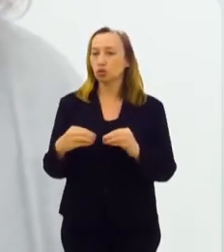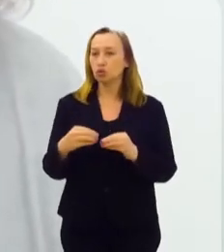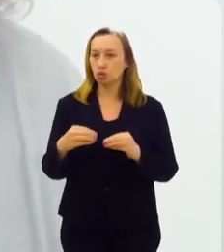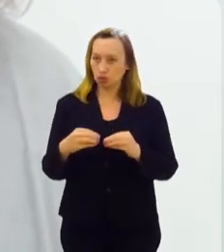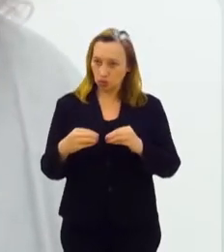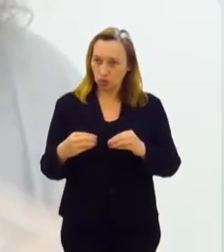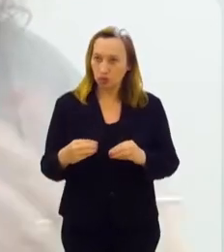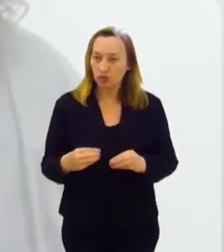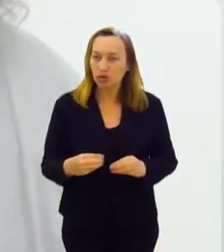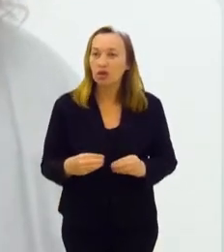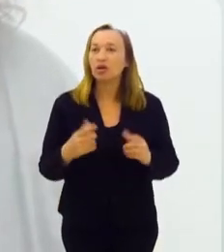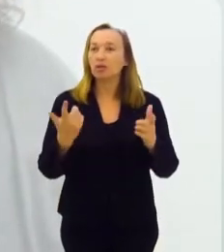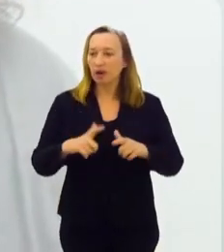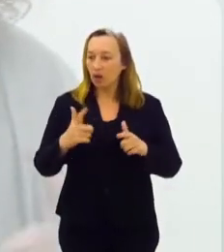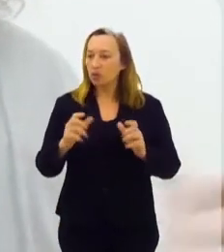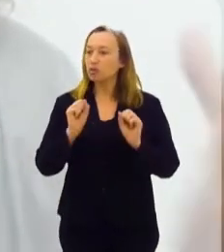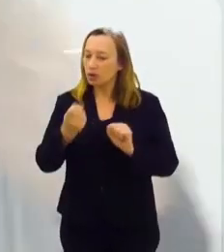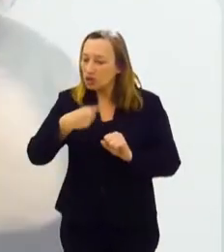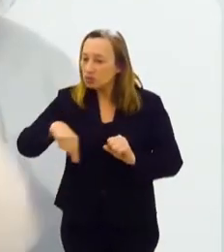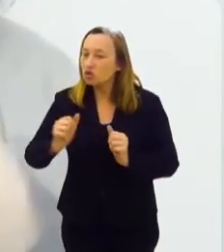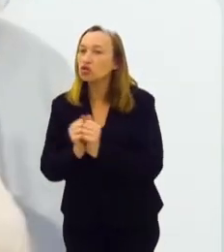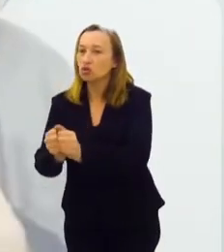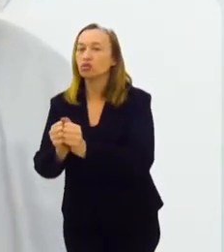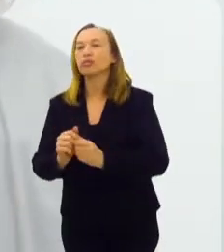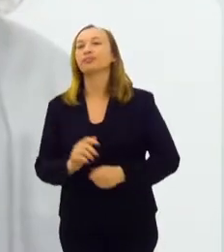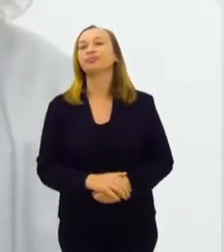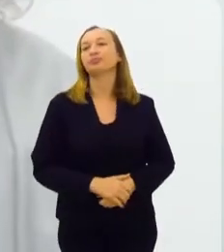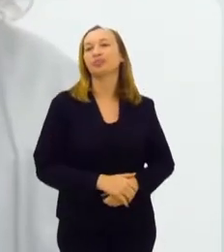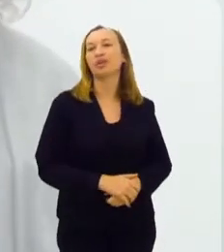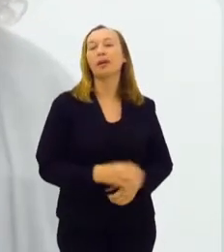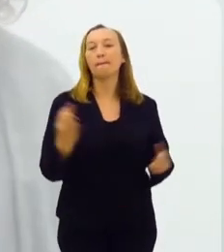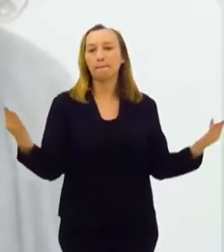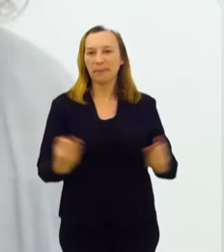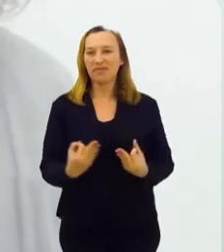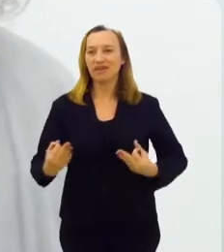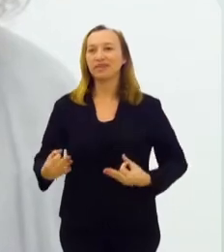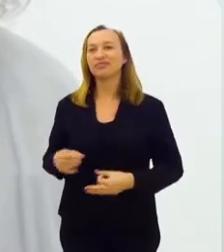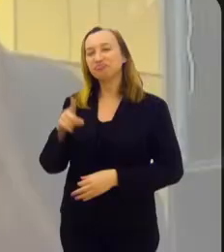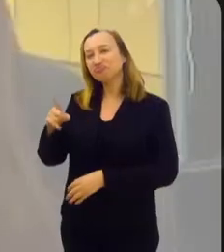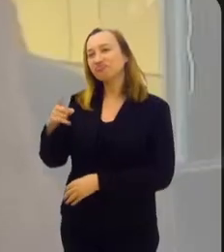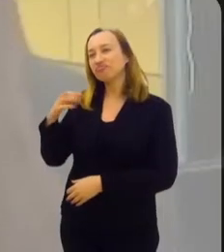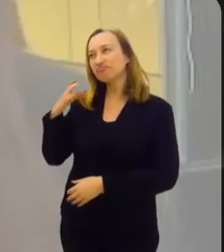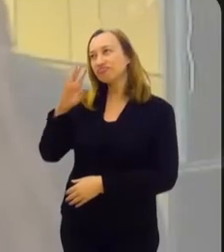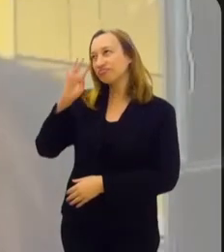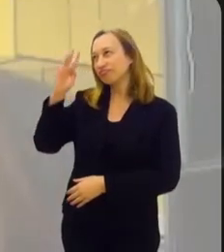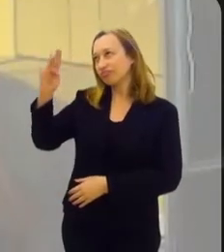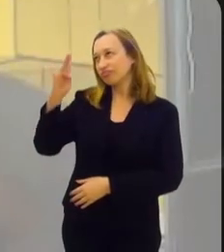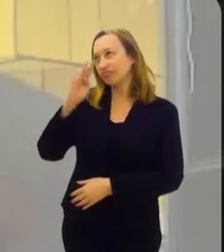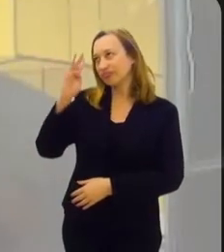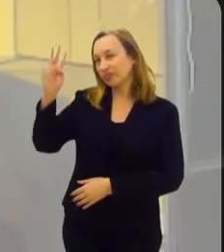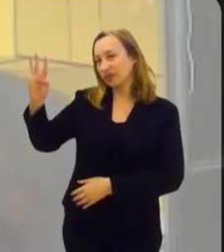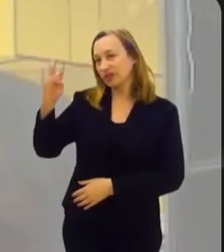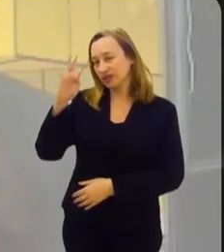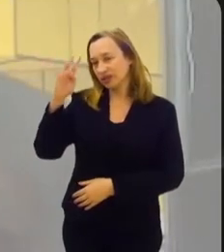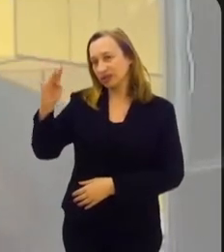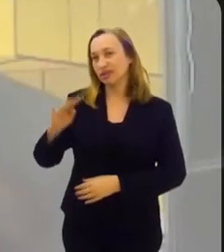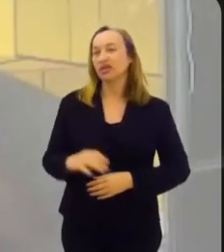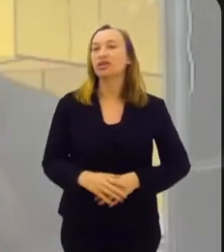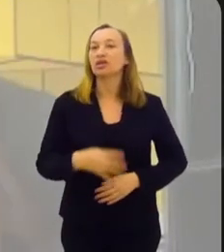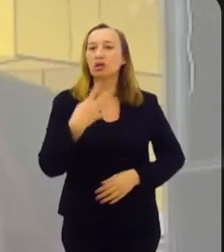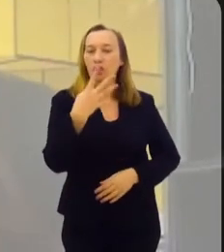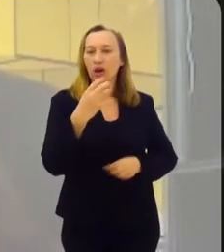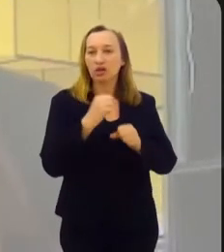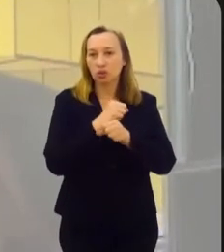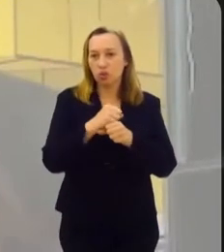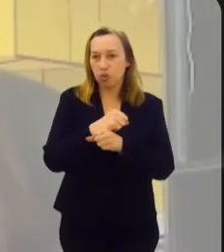estudos sobre futuro e sobre para onde a gente pode ir junto. Perfeito. Você imagina que